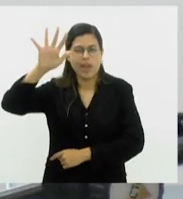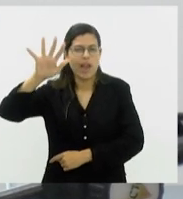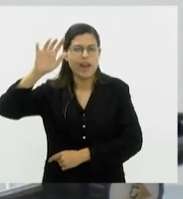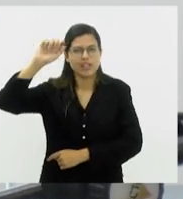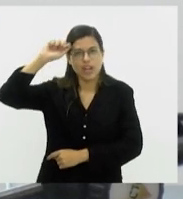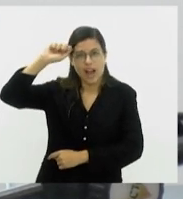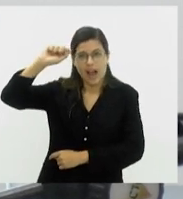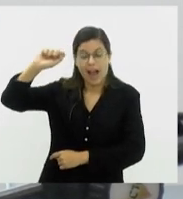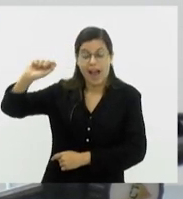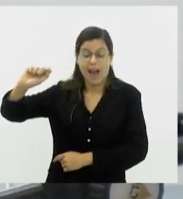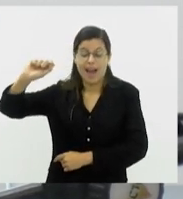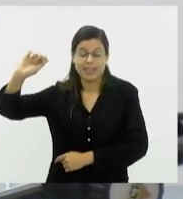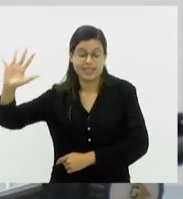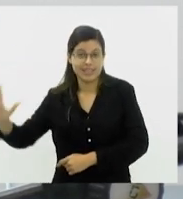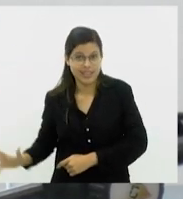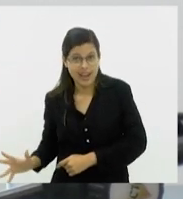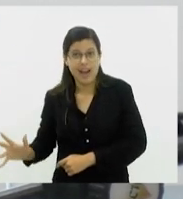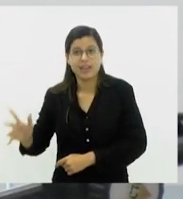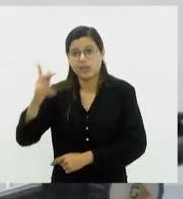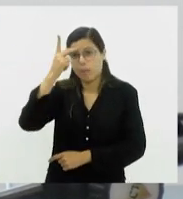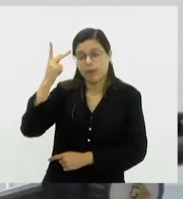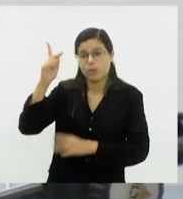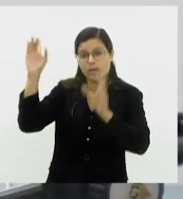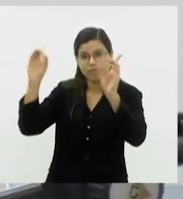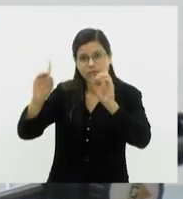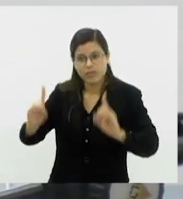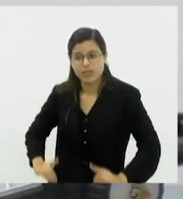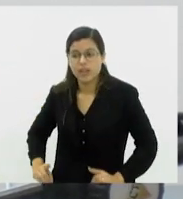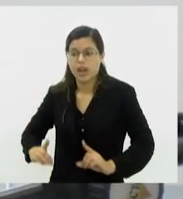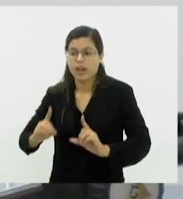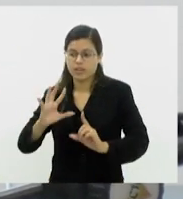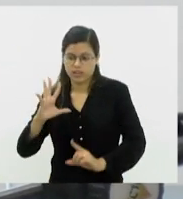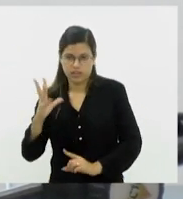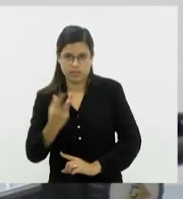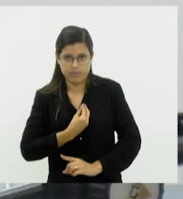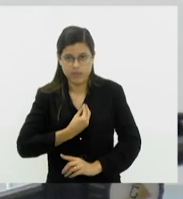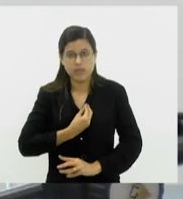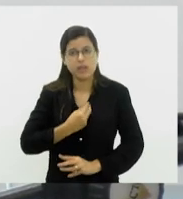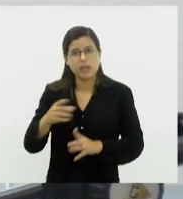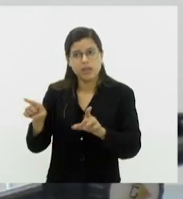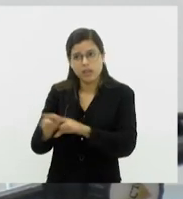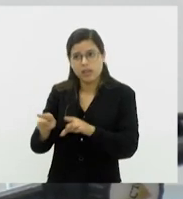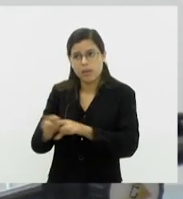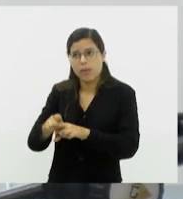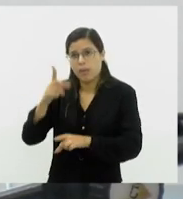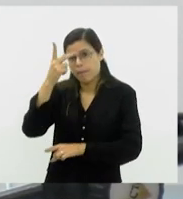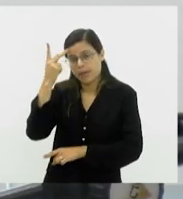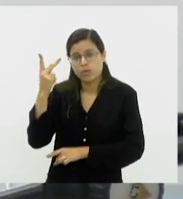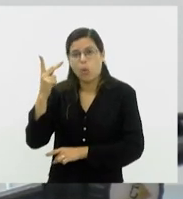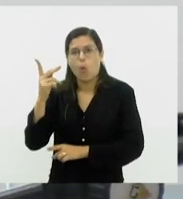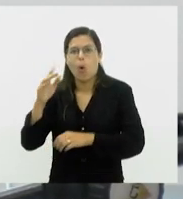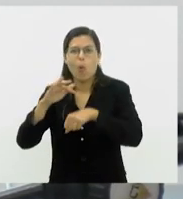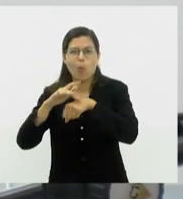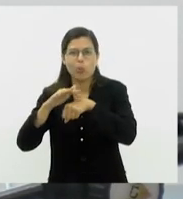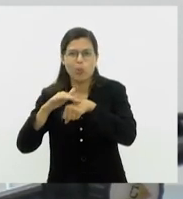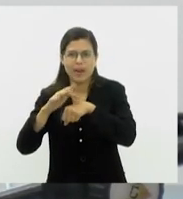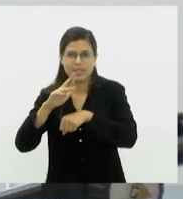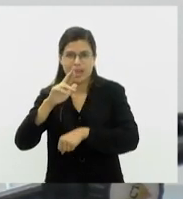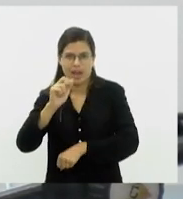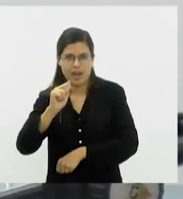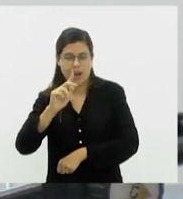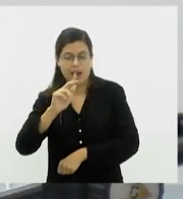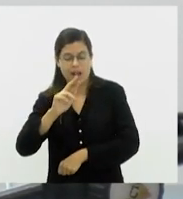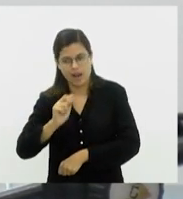transexua pessoa com deficiência e acreditem até pessoas com doenças raras é um